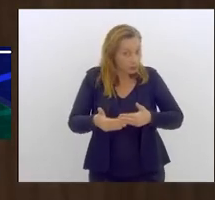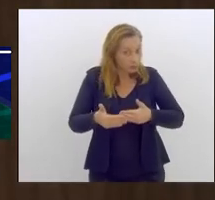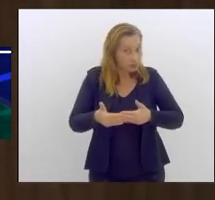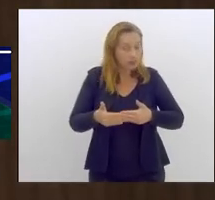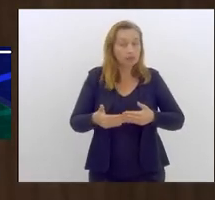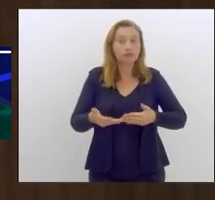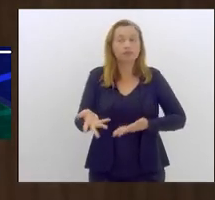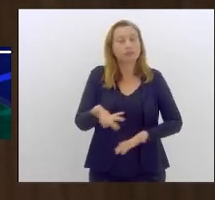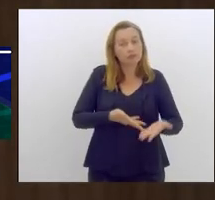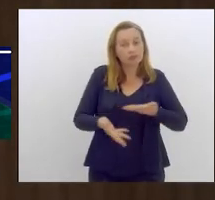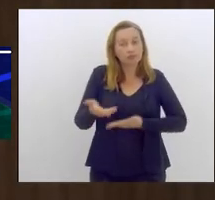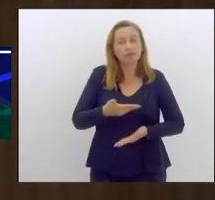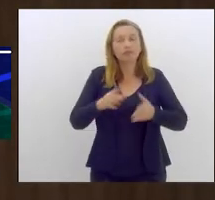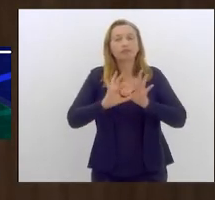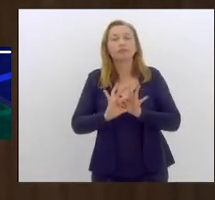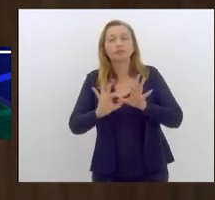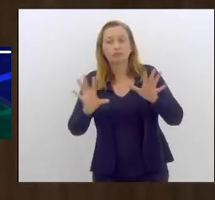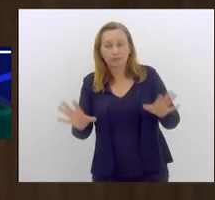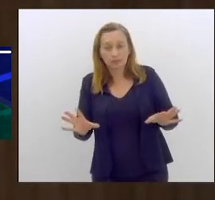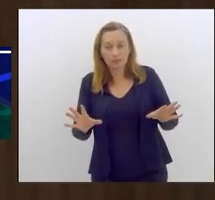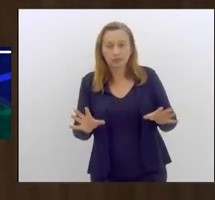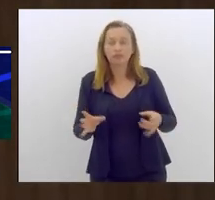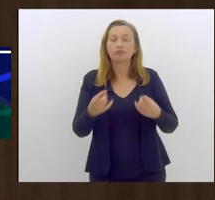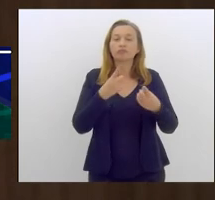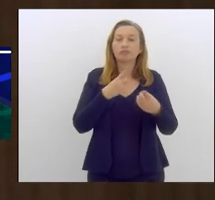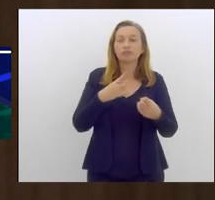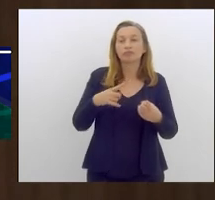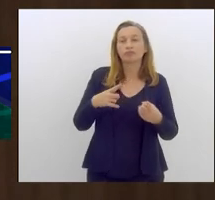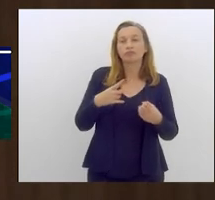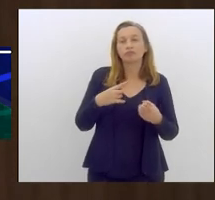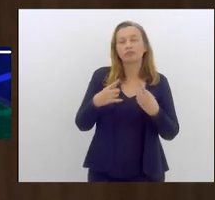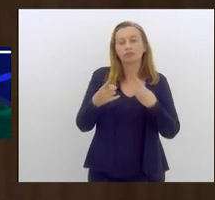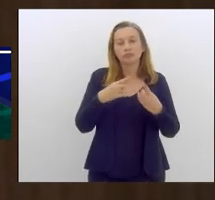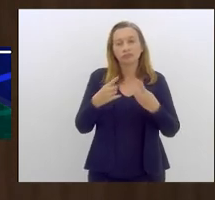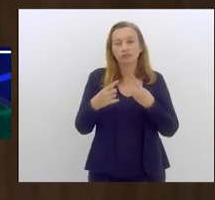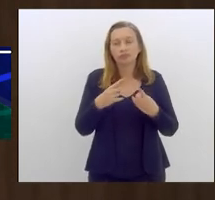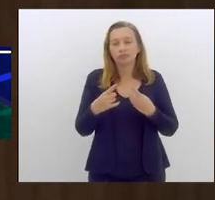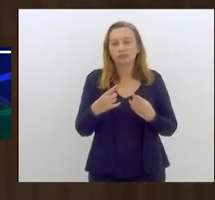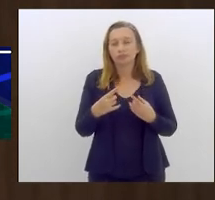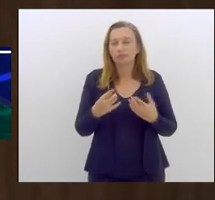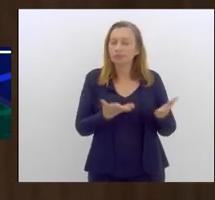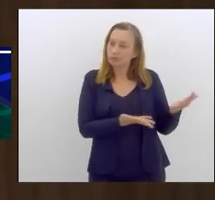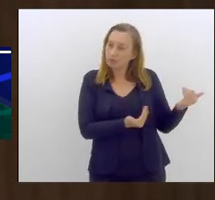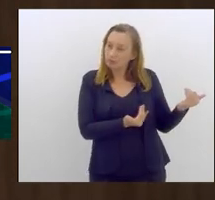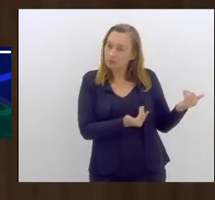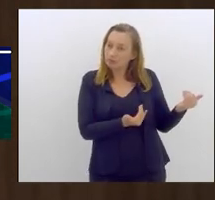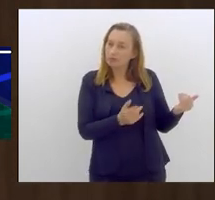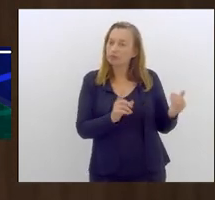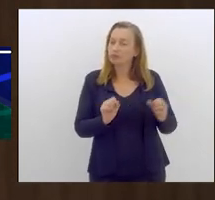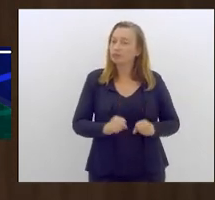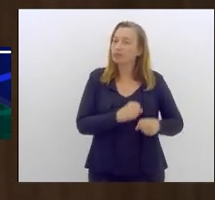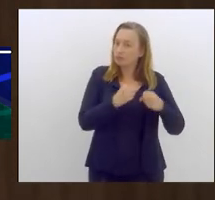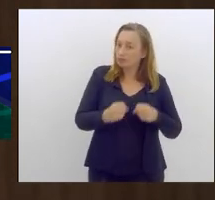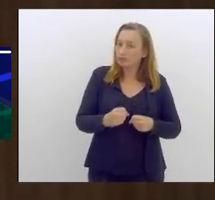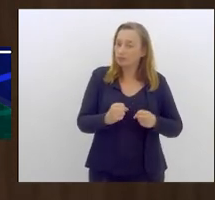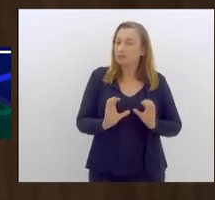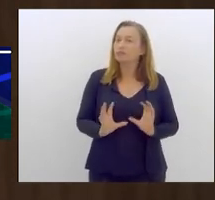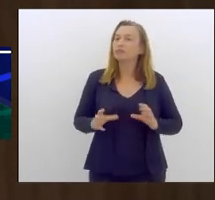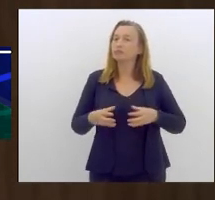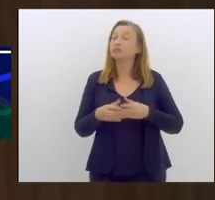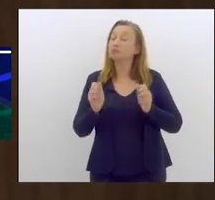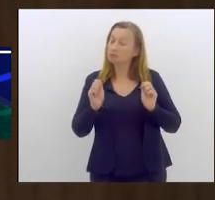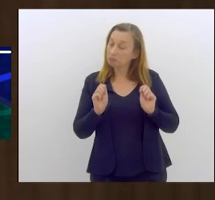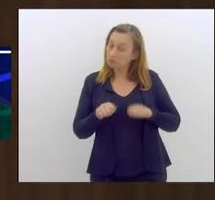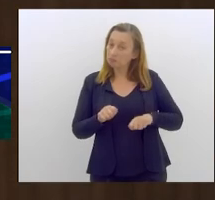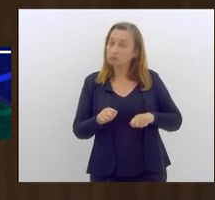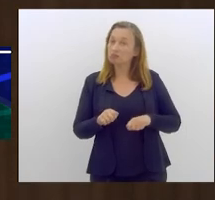de participação democrática, de escuta ativa. A nossa juventude ela é potência comunitária e pode e